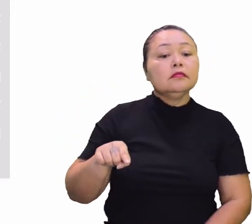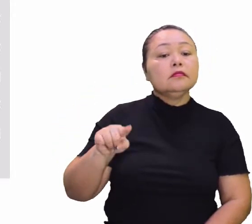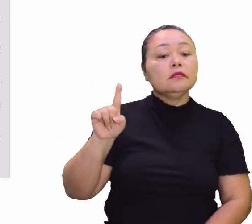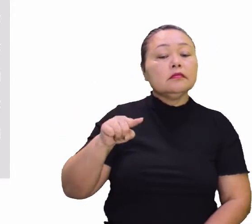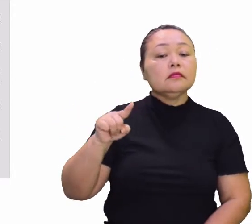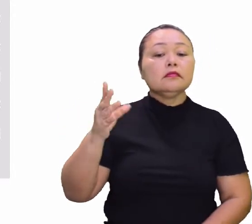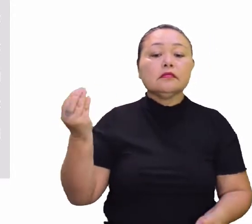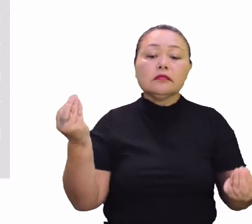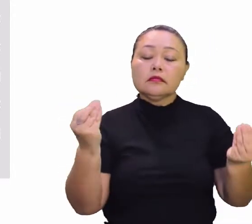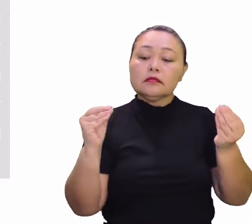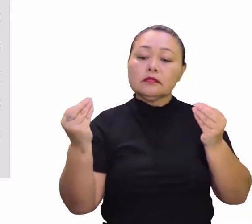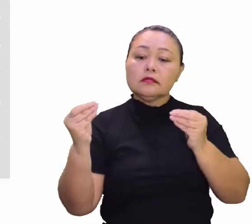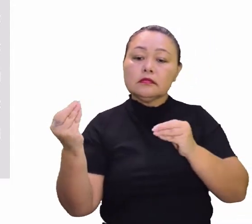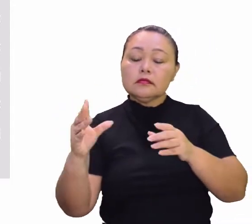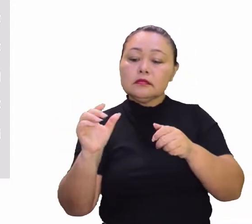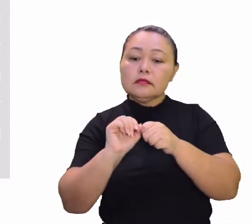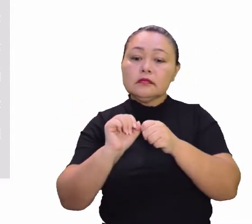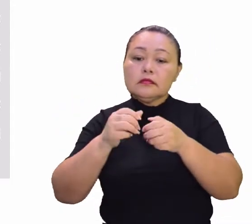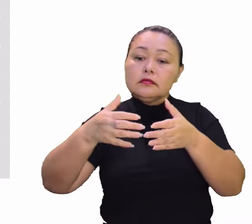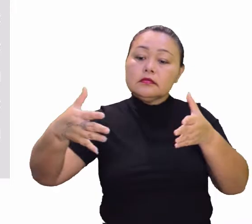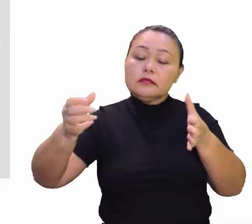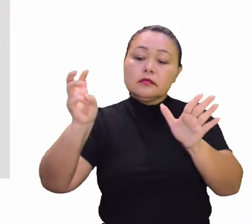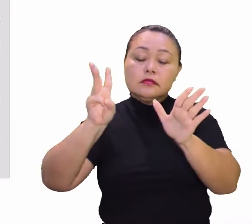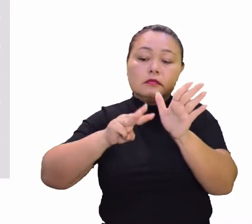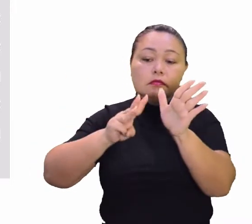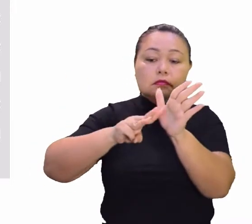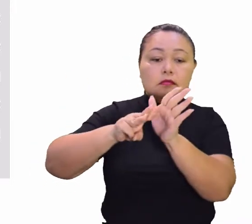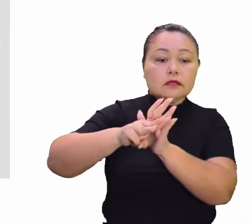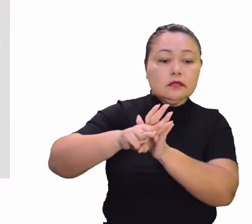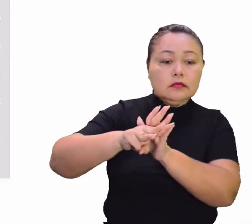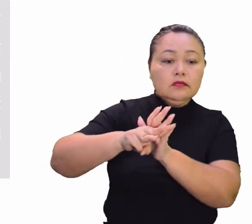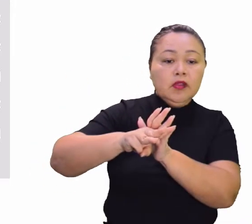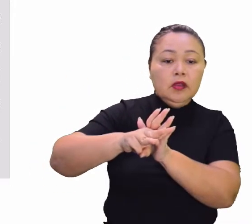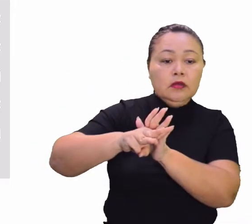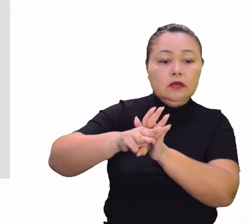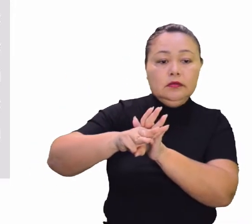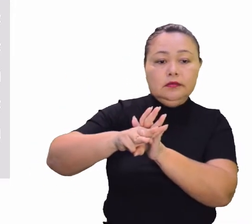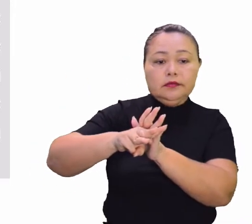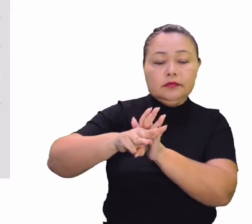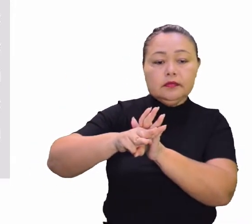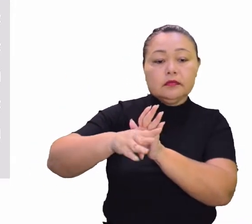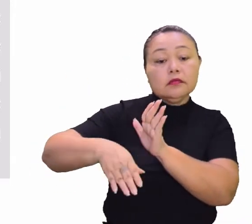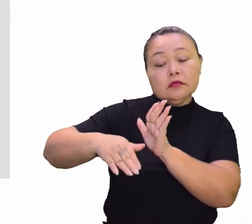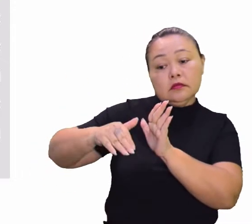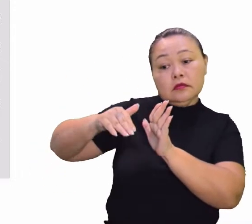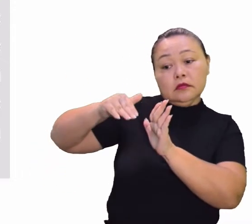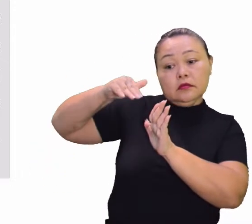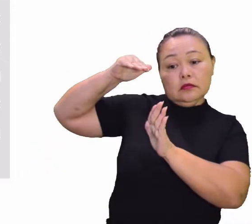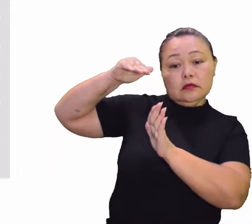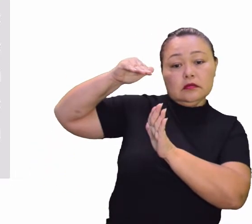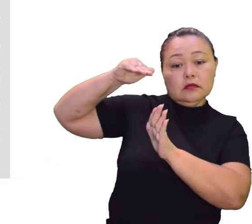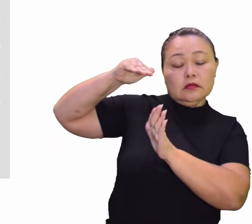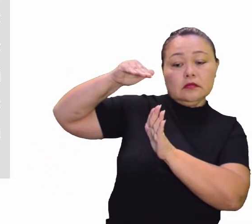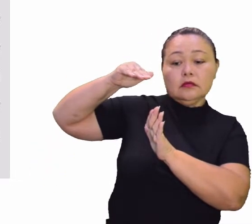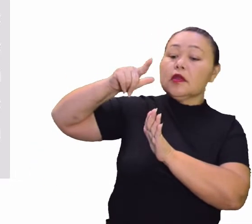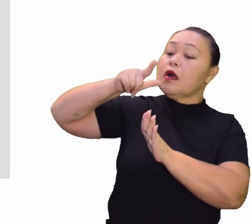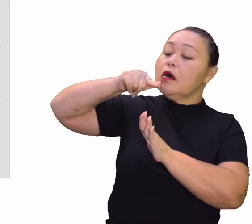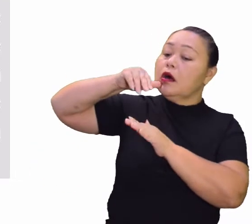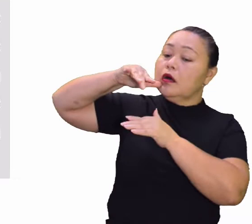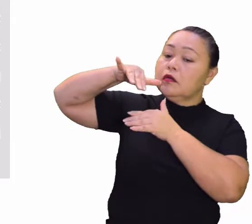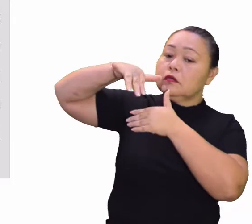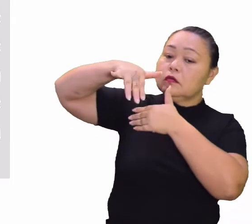Mamoré é o formador de maior extensão do Madeira. Ele nasce em altitude